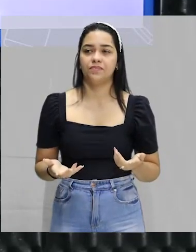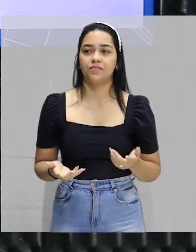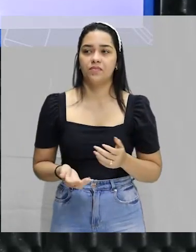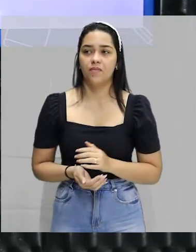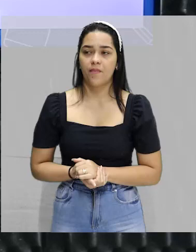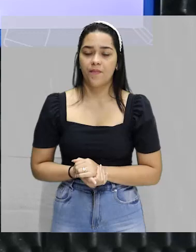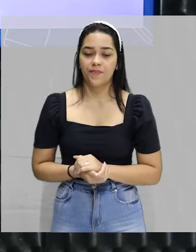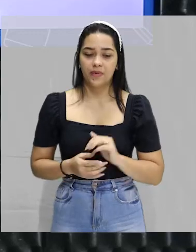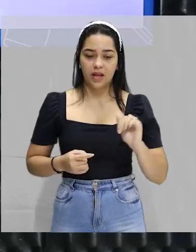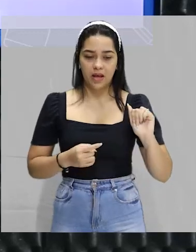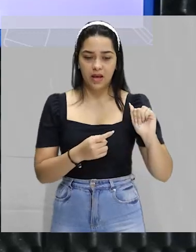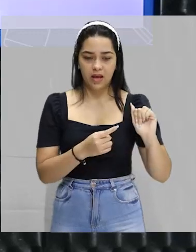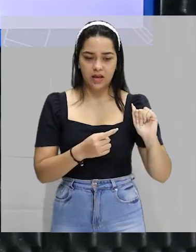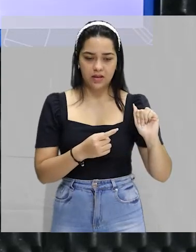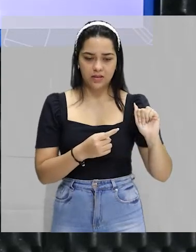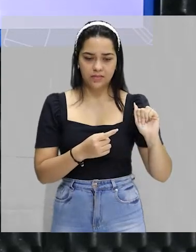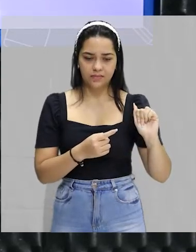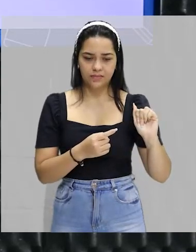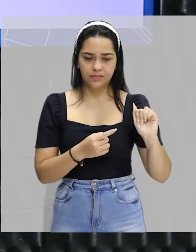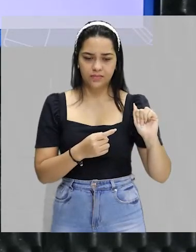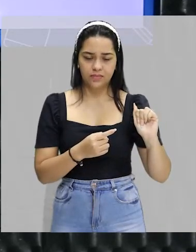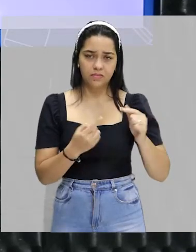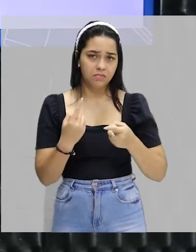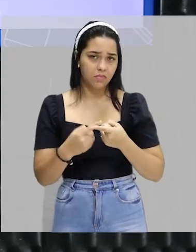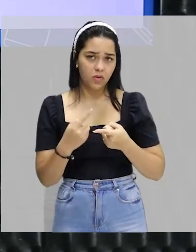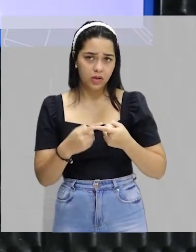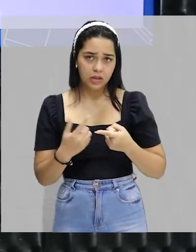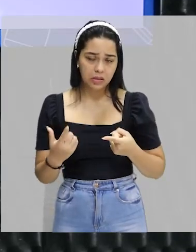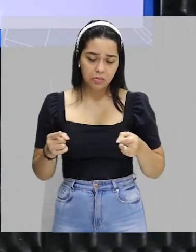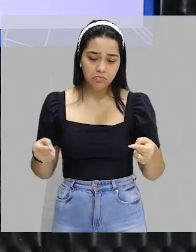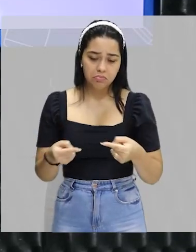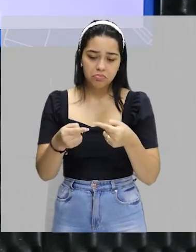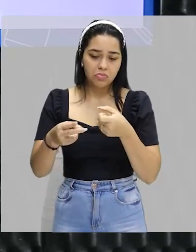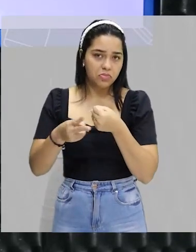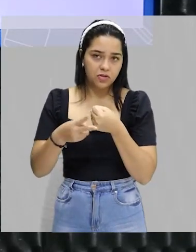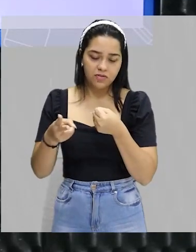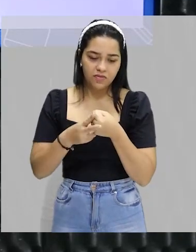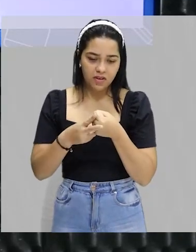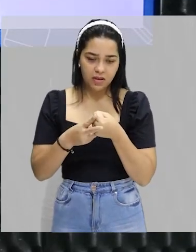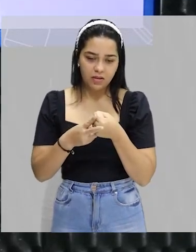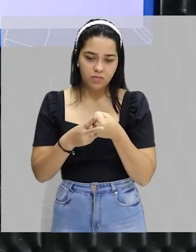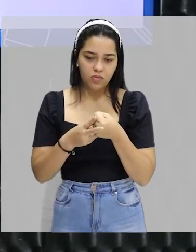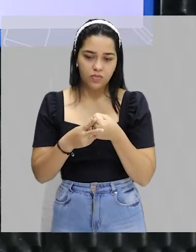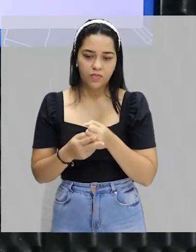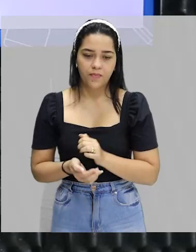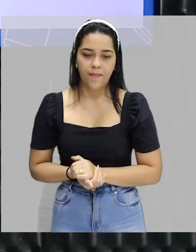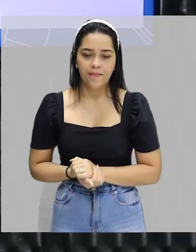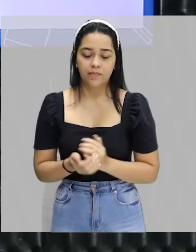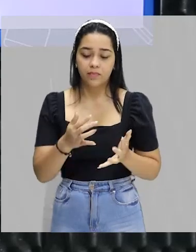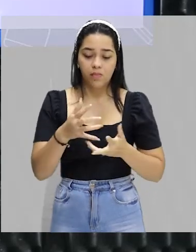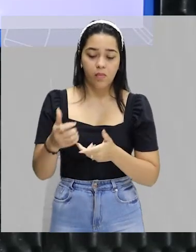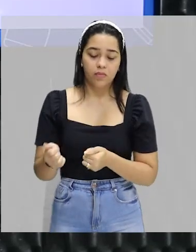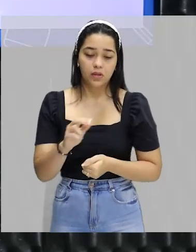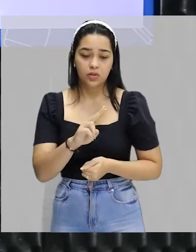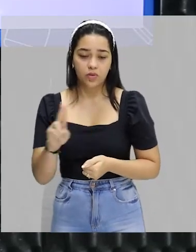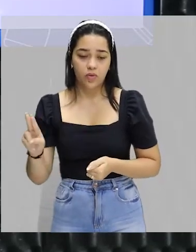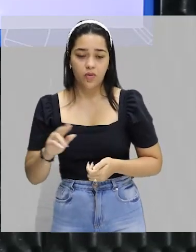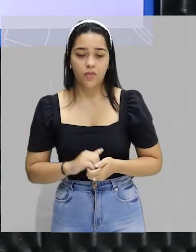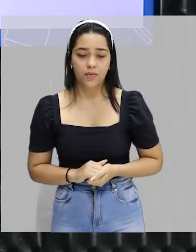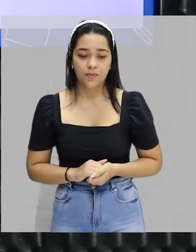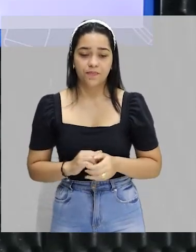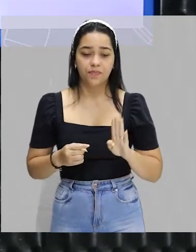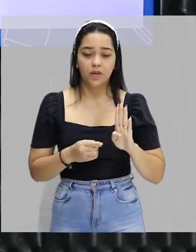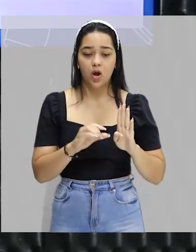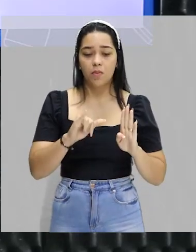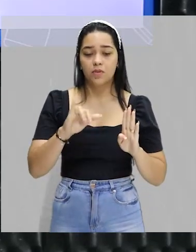são letra A, os únicos, né? Letra A, porque não se trata de verbo, mundo, mundo é nome, objeto